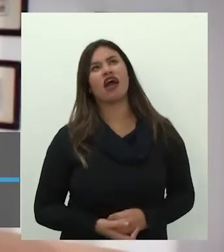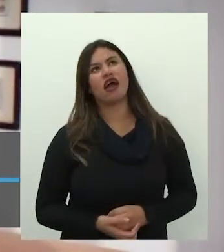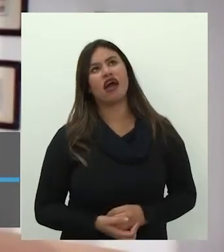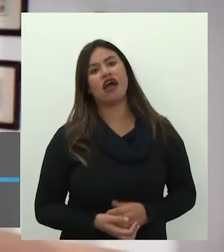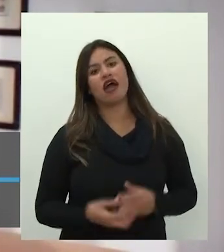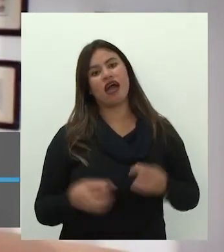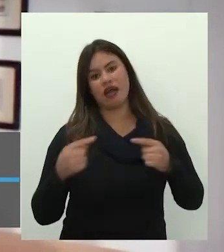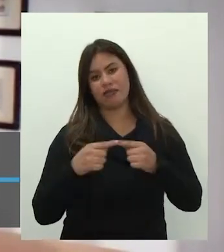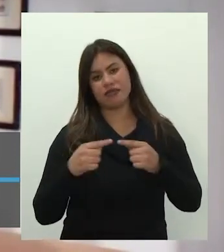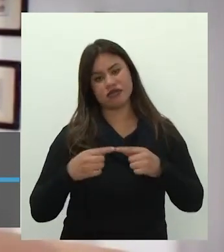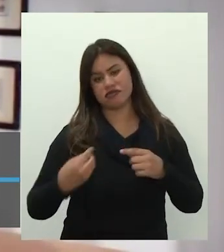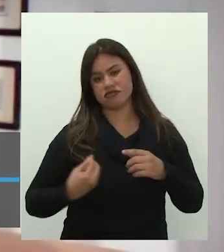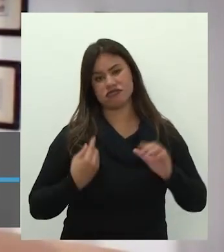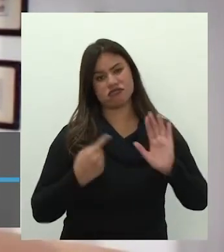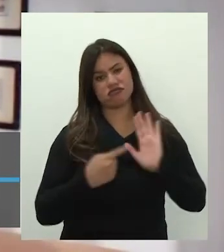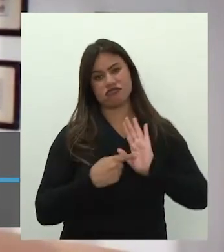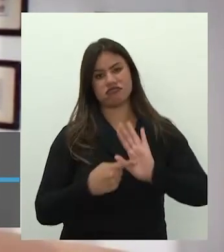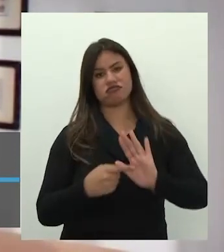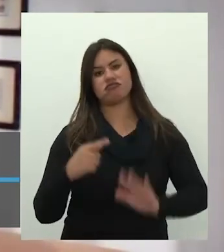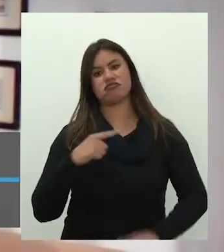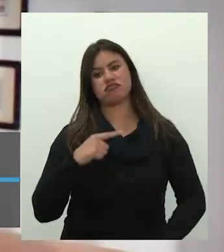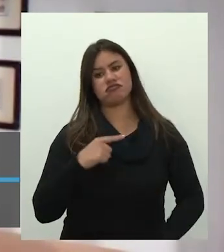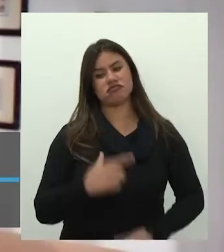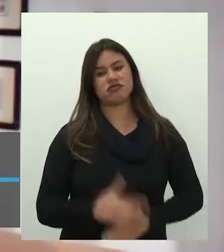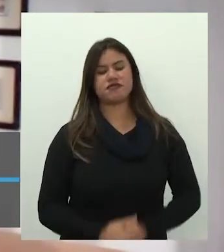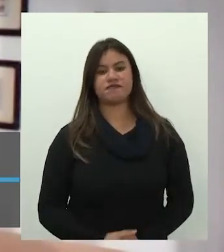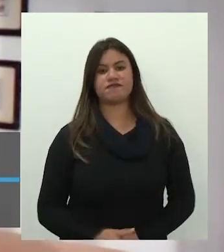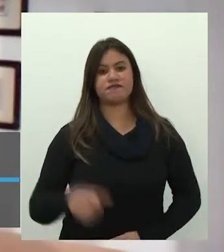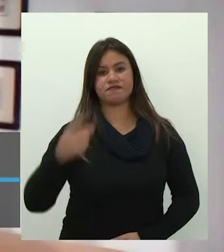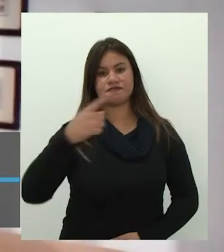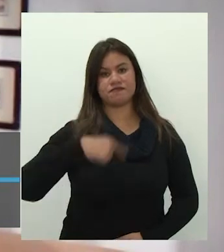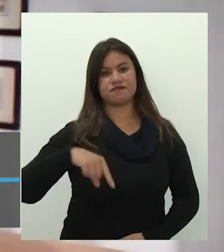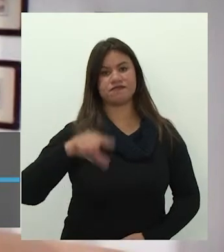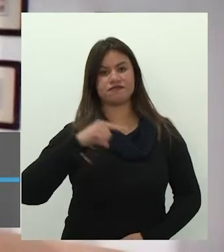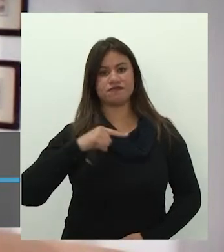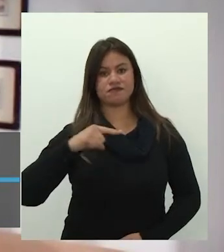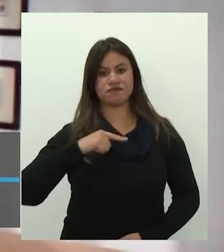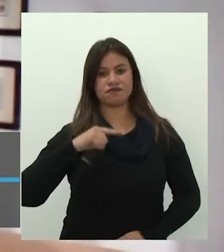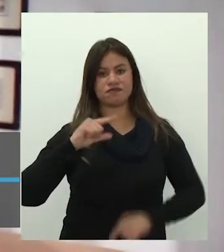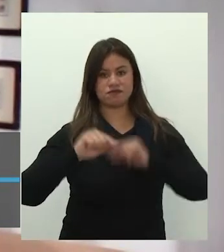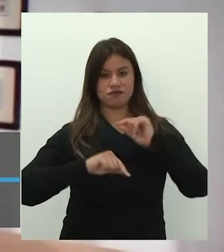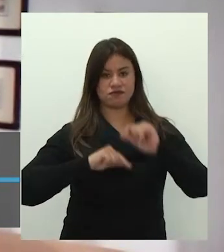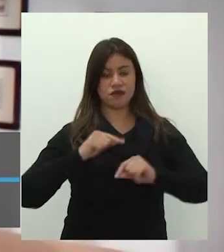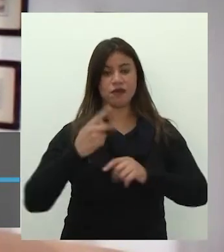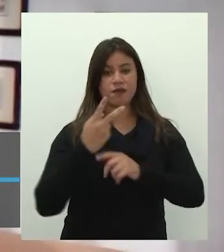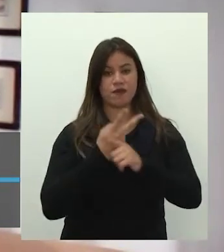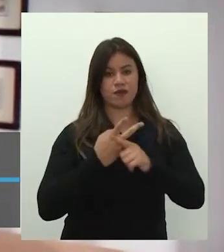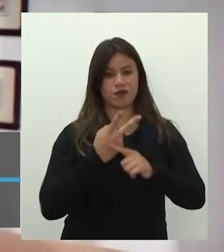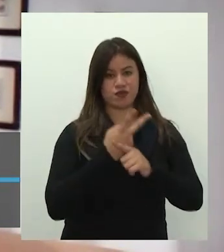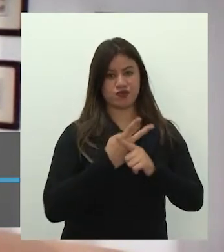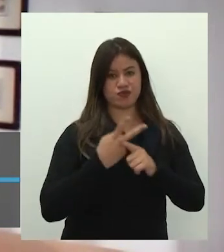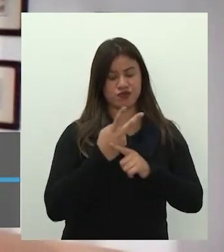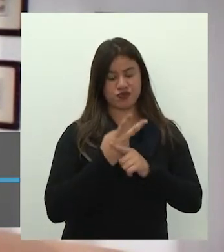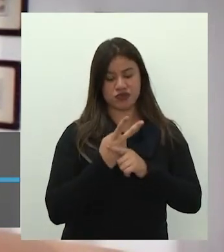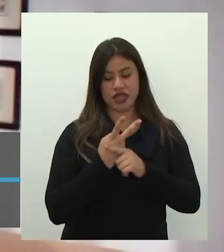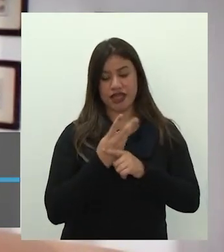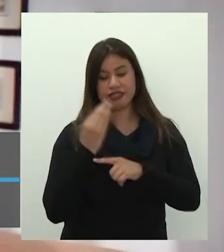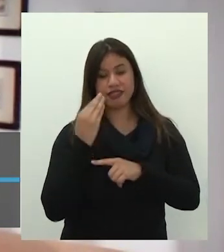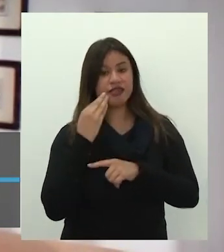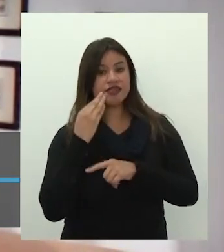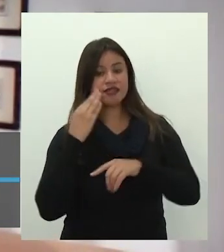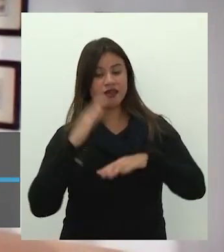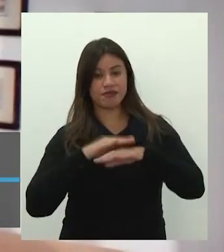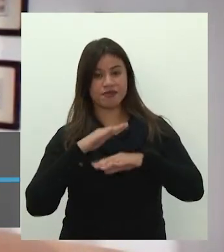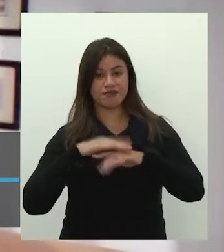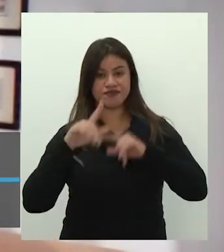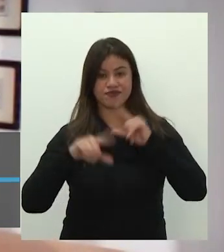nos apresentar esse momento. Nós sempre temos que procurar escolher aquilo que é bom